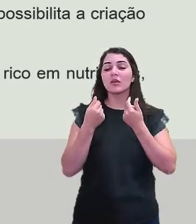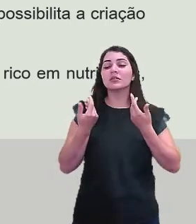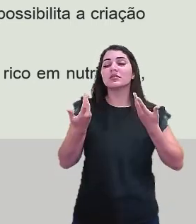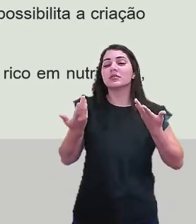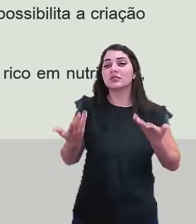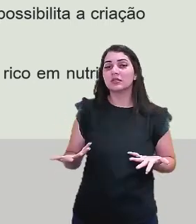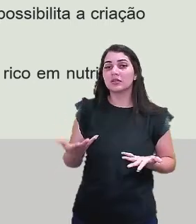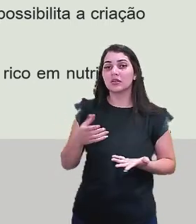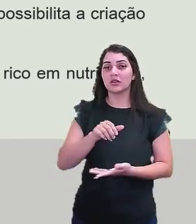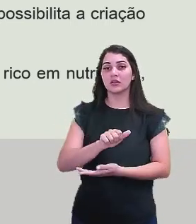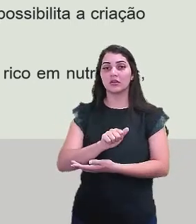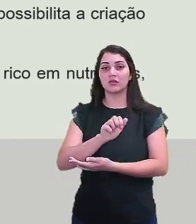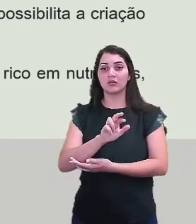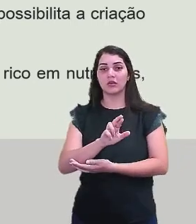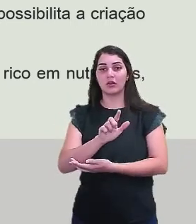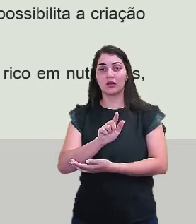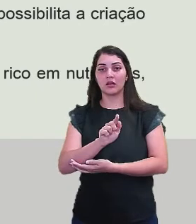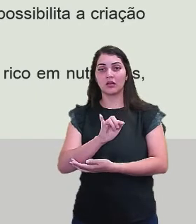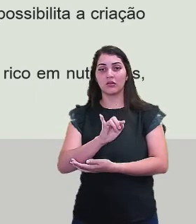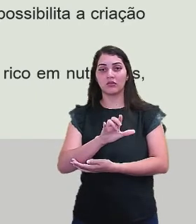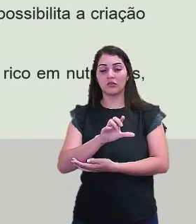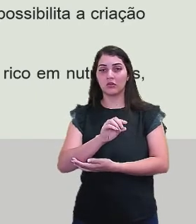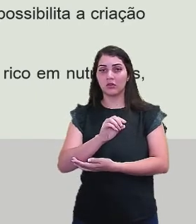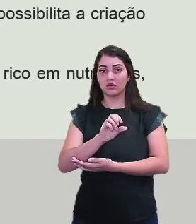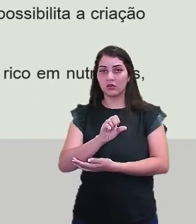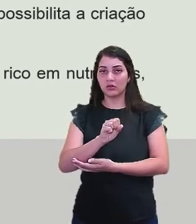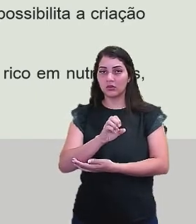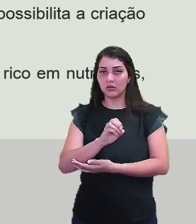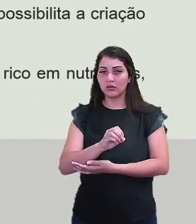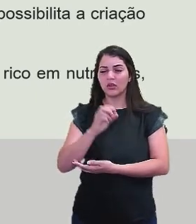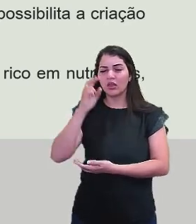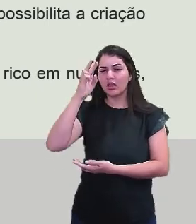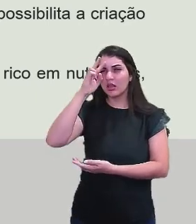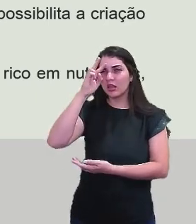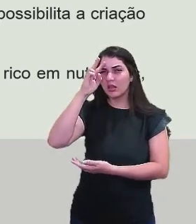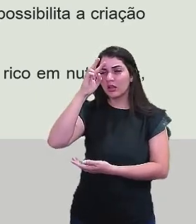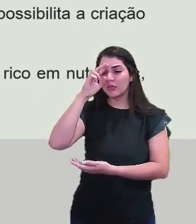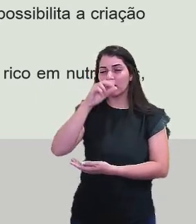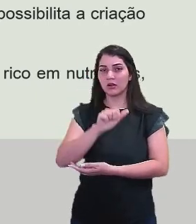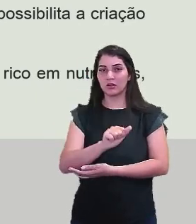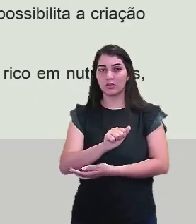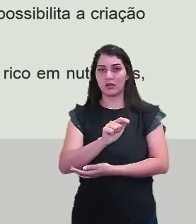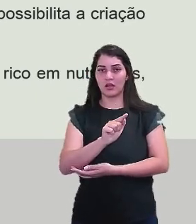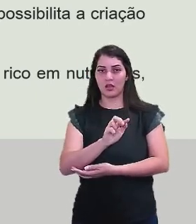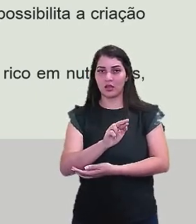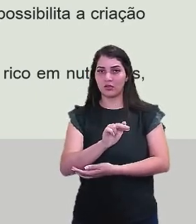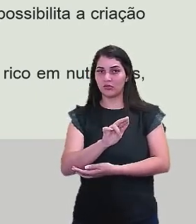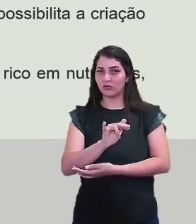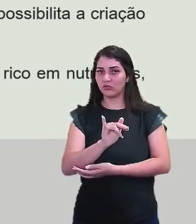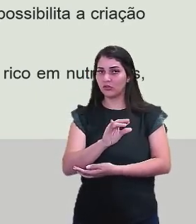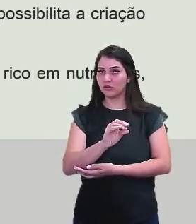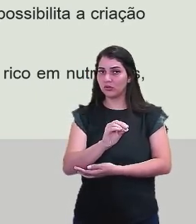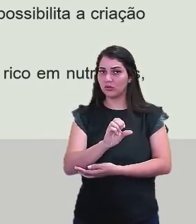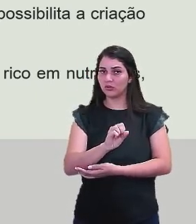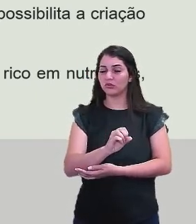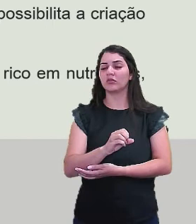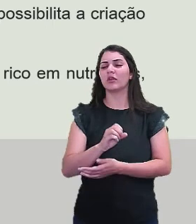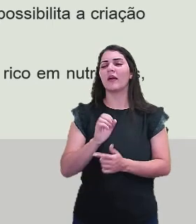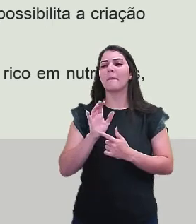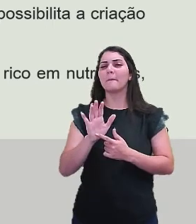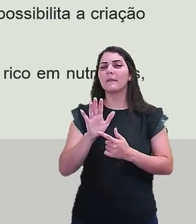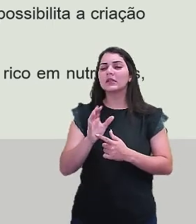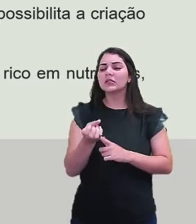O argiloso, hein? Lembra de argila? Argiloso, apresenta uma